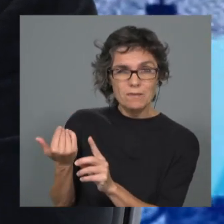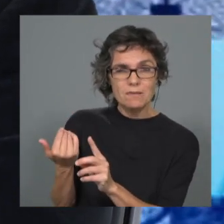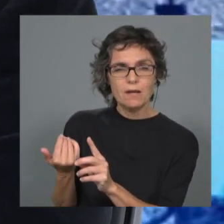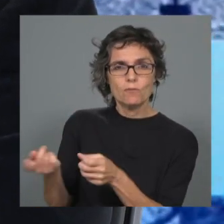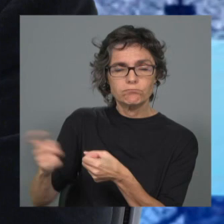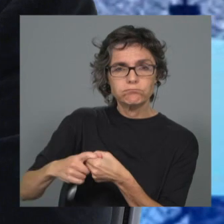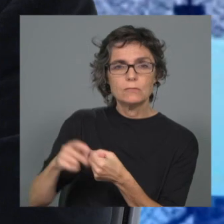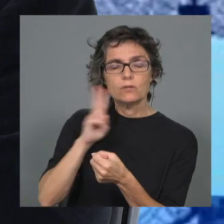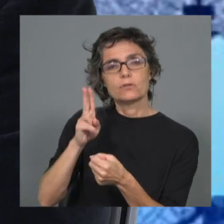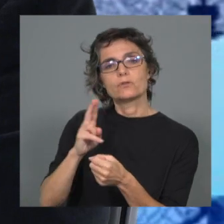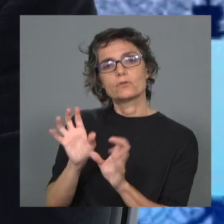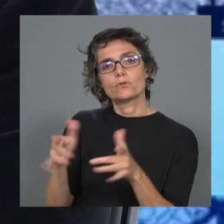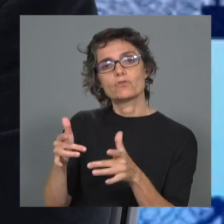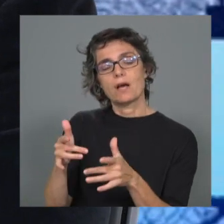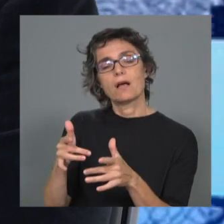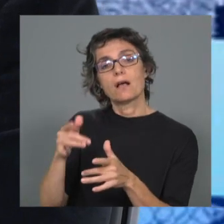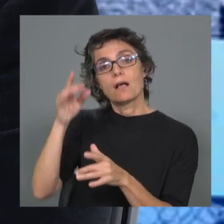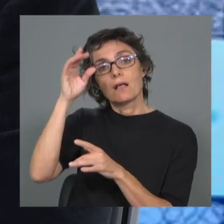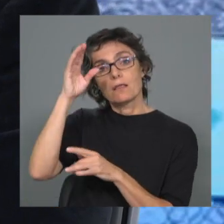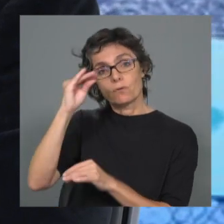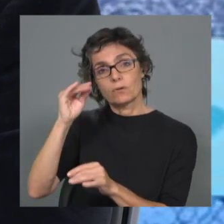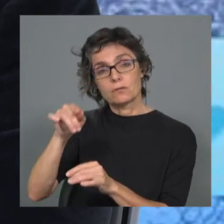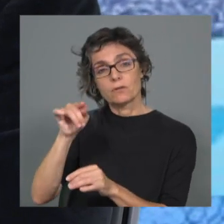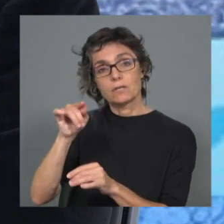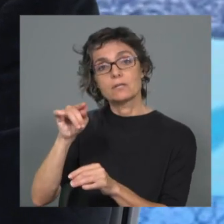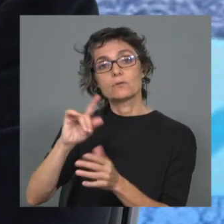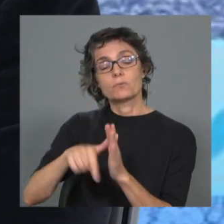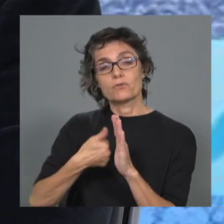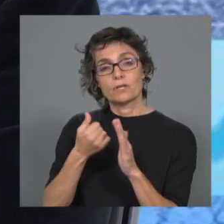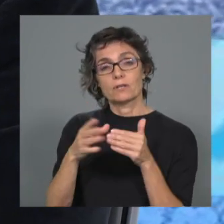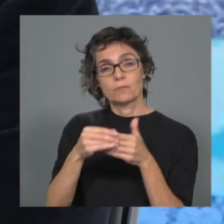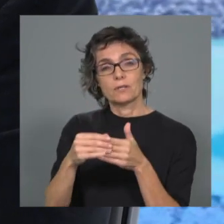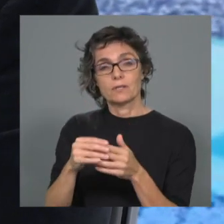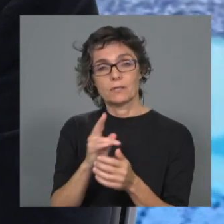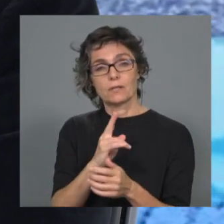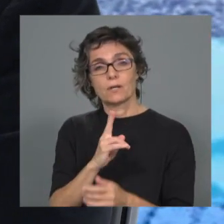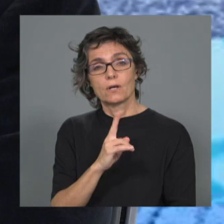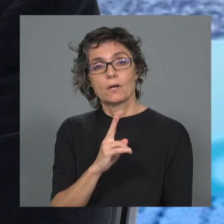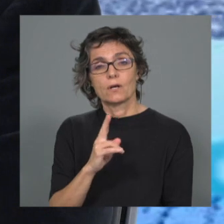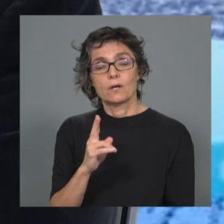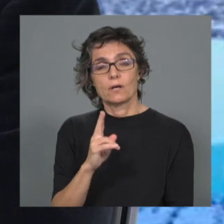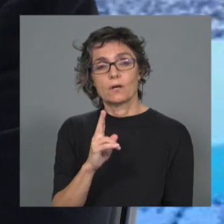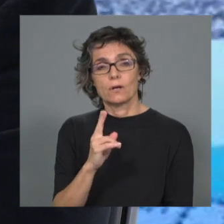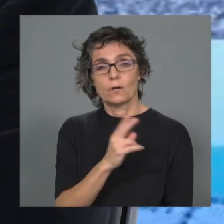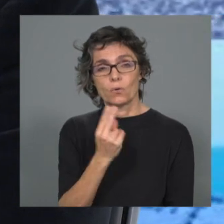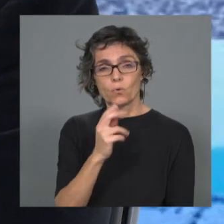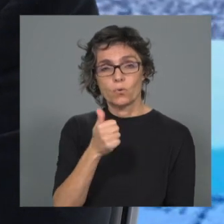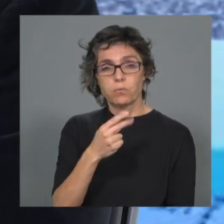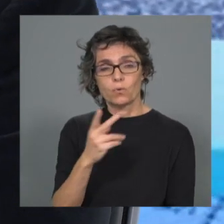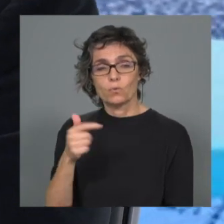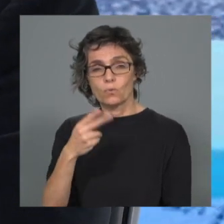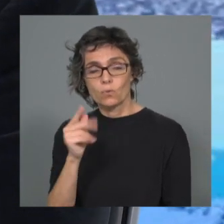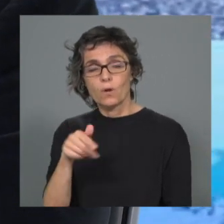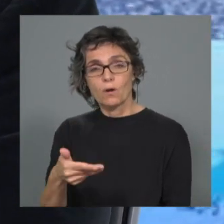com a Direção-Geral de Educação, o projeto Academia de Líderes Ubuntu de Escolas, que chega neste momento a